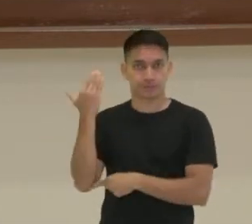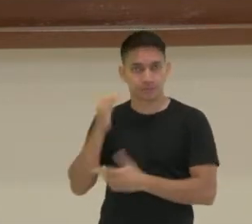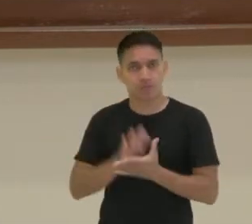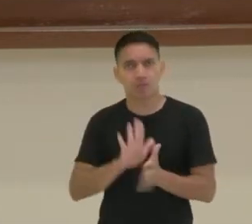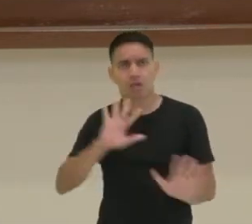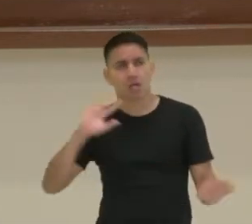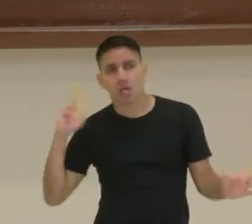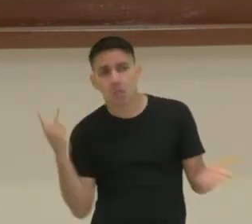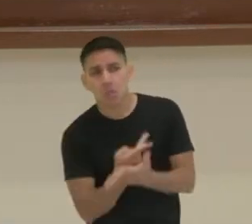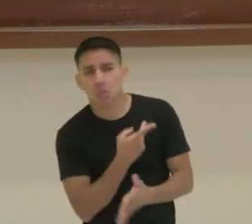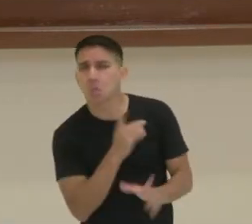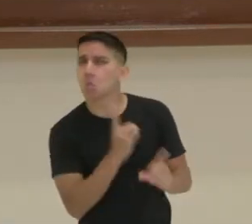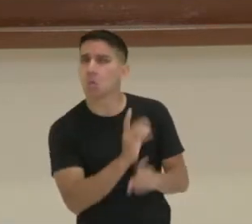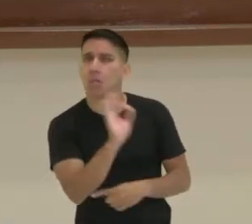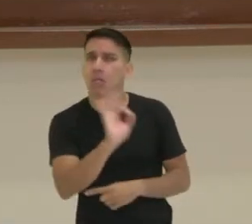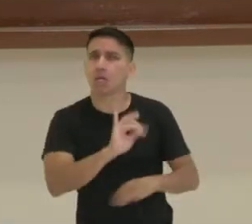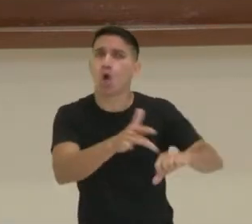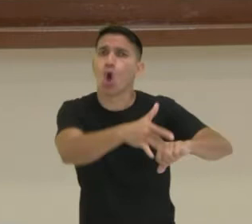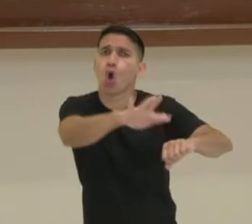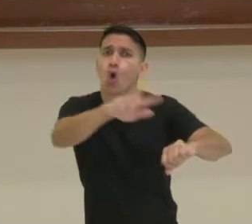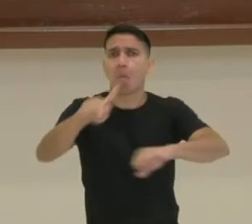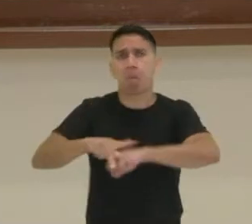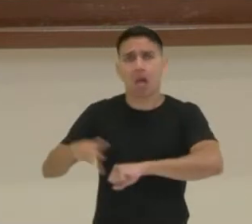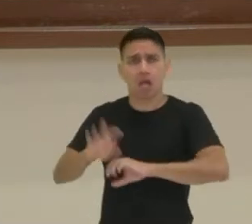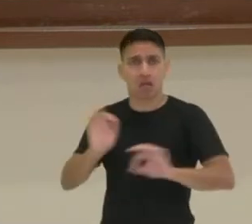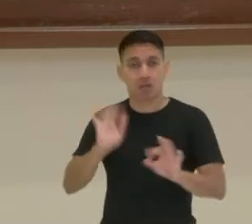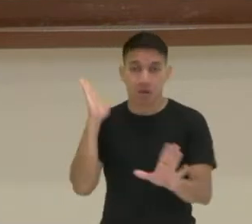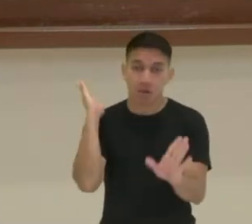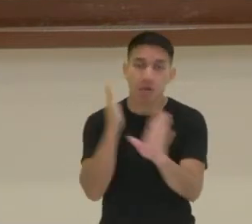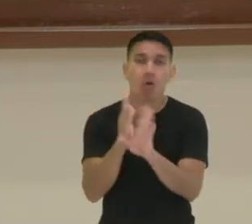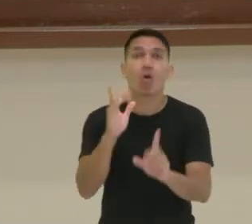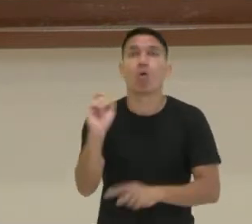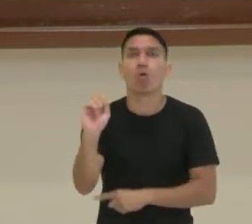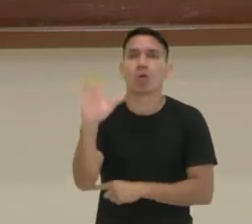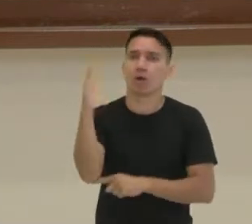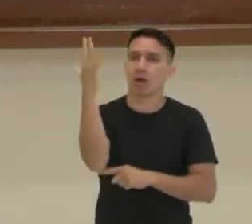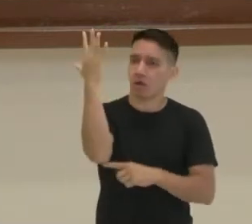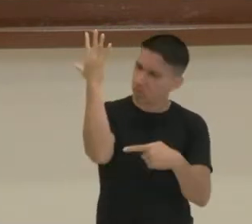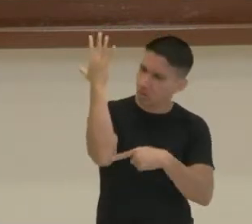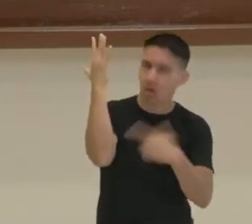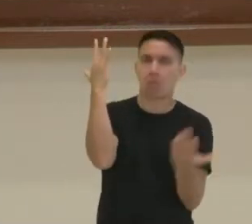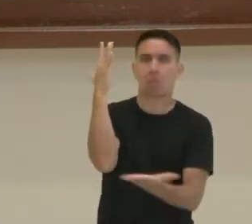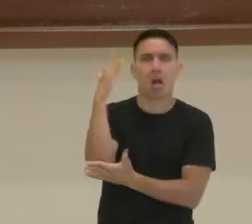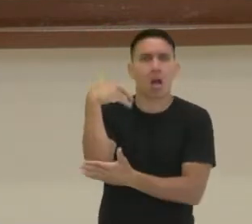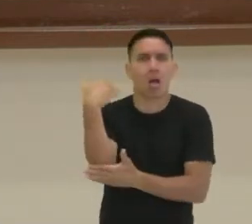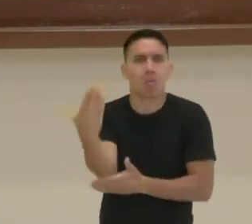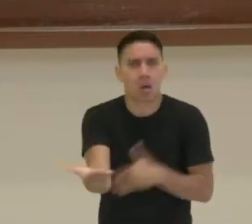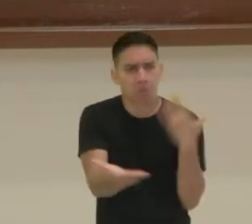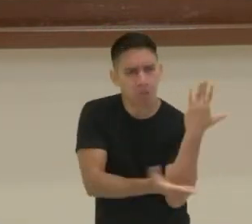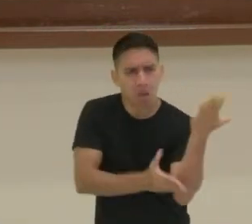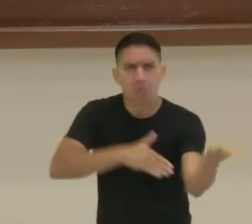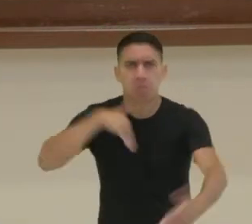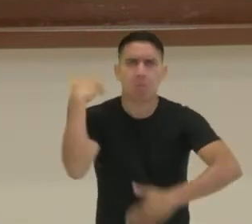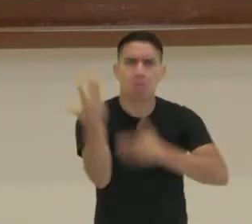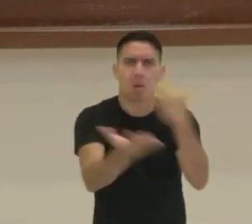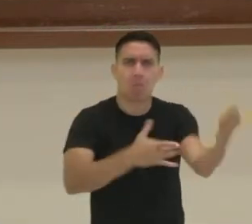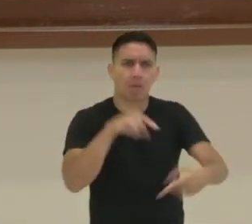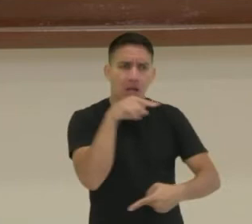acharam ouro nem prata, então encontraram o pau-brasil e aí começaram a exploração dessa